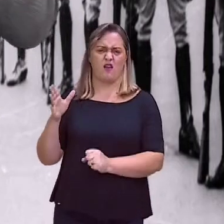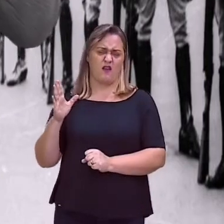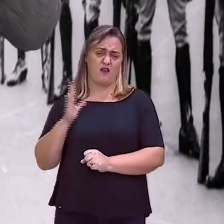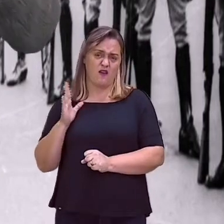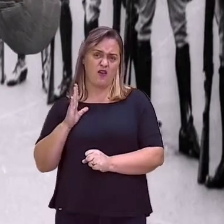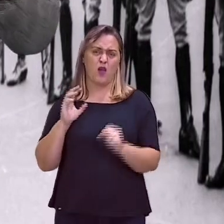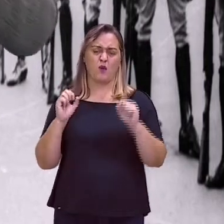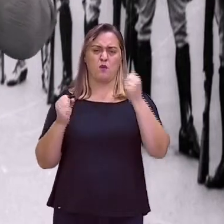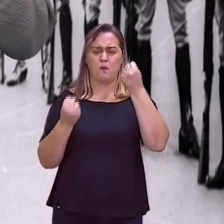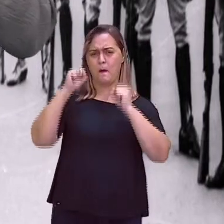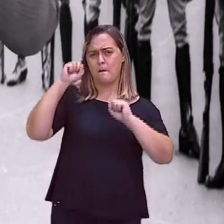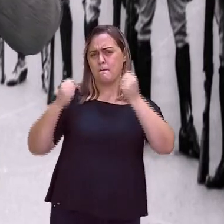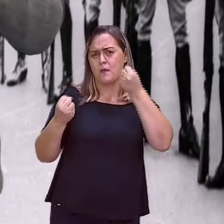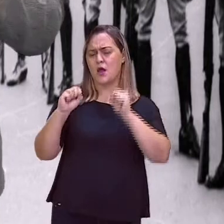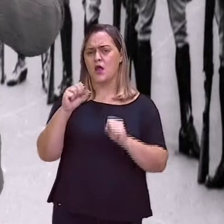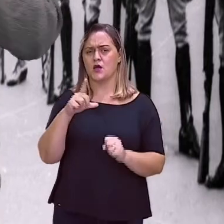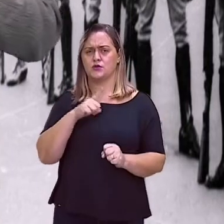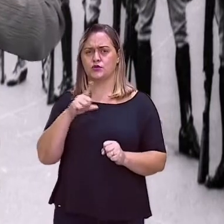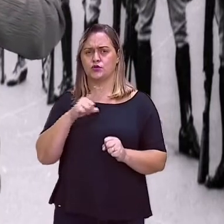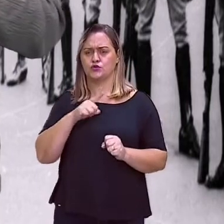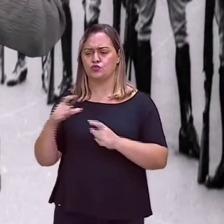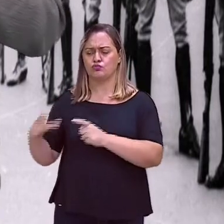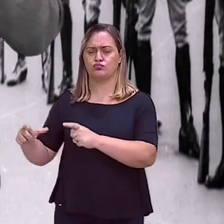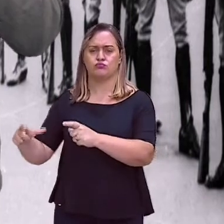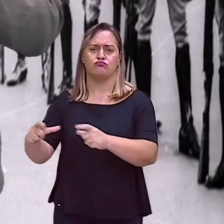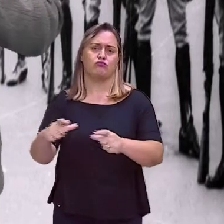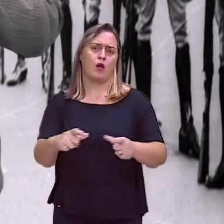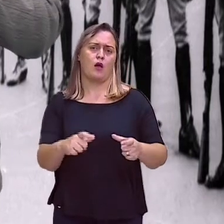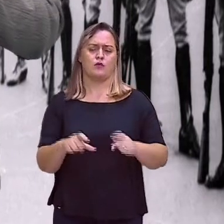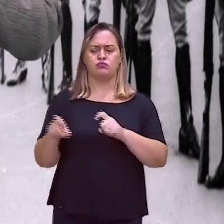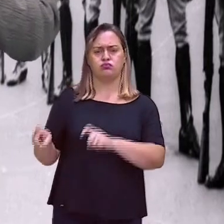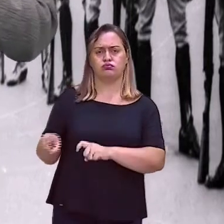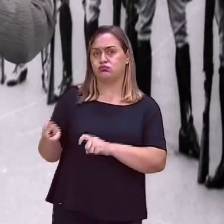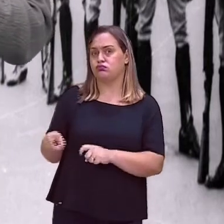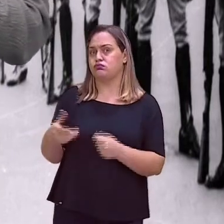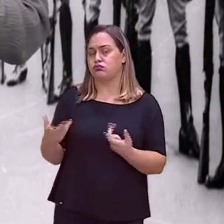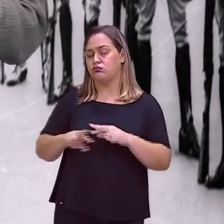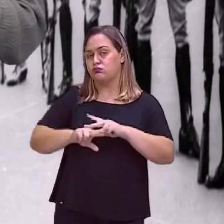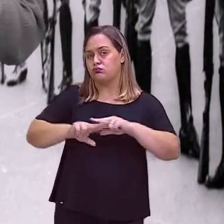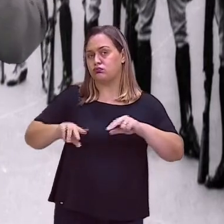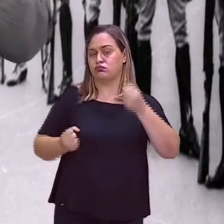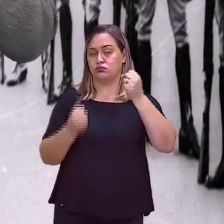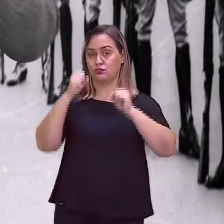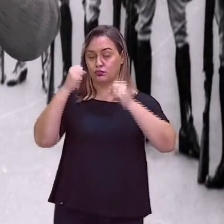grande quantidade de terras, indústrias. Os comunistas entrando no